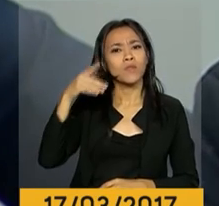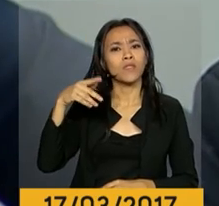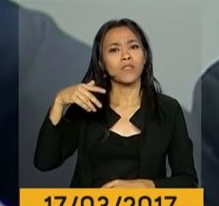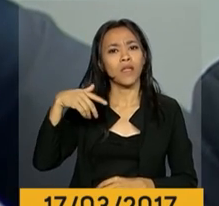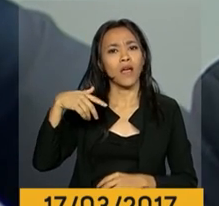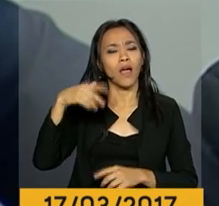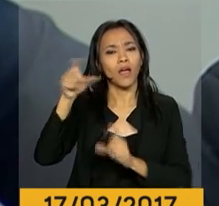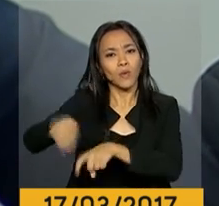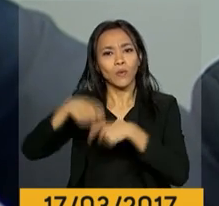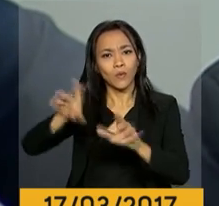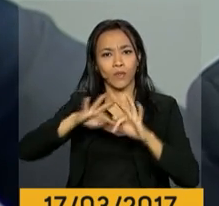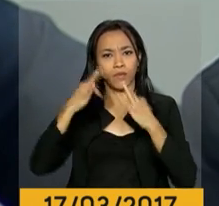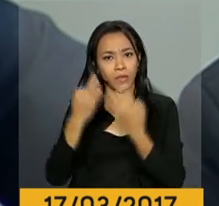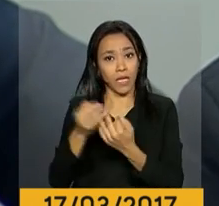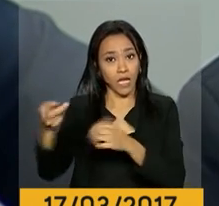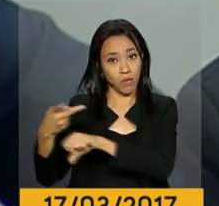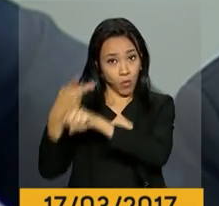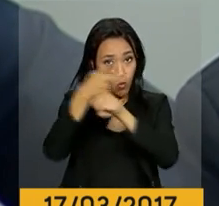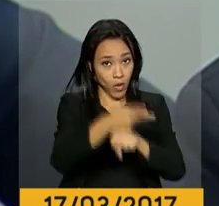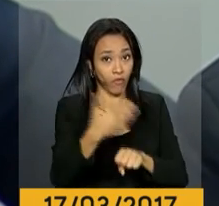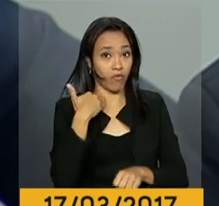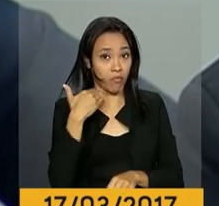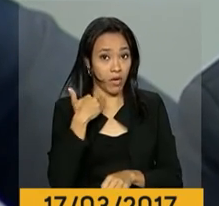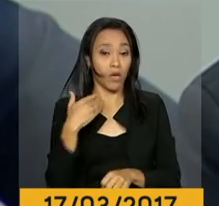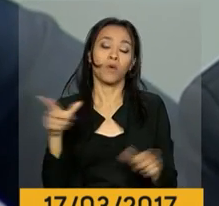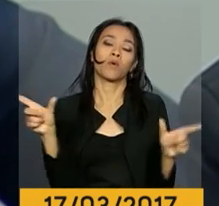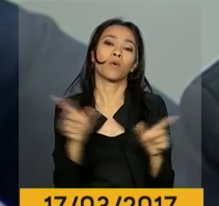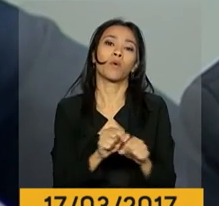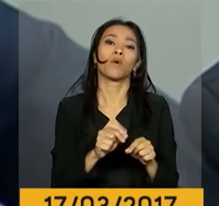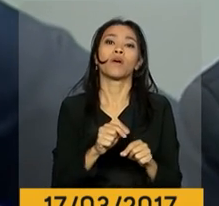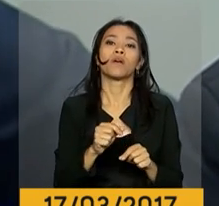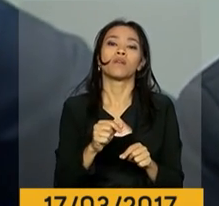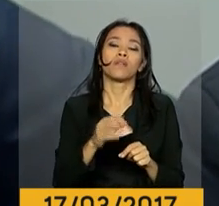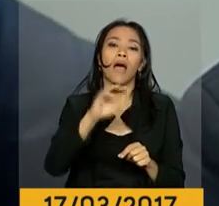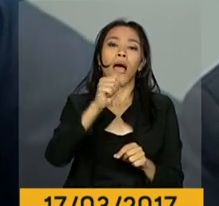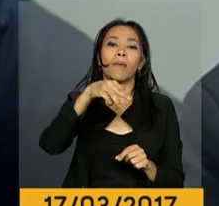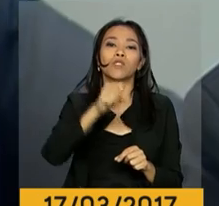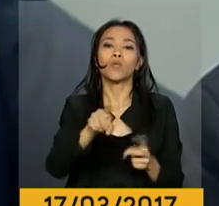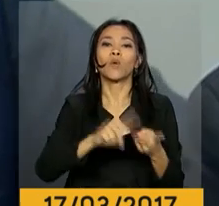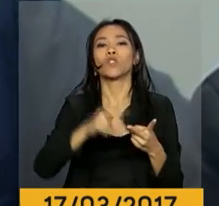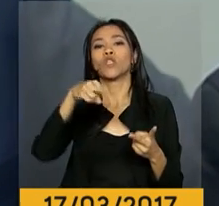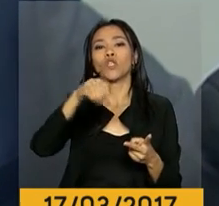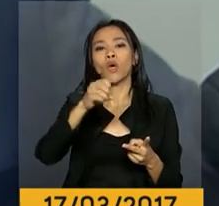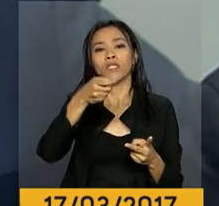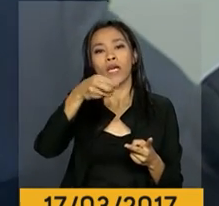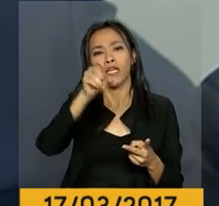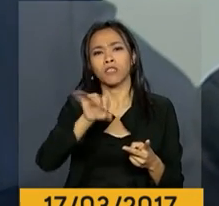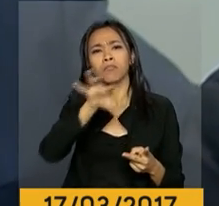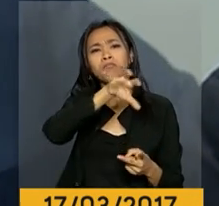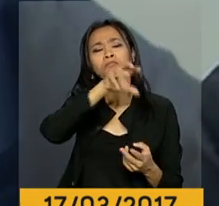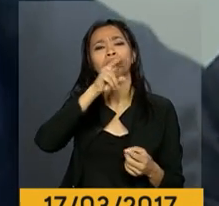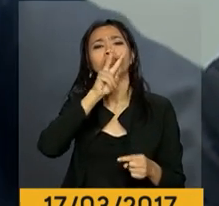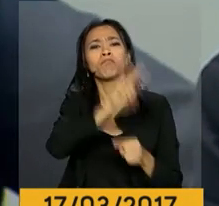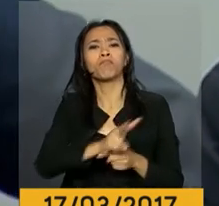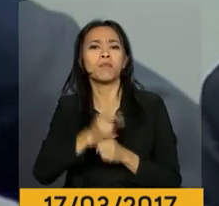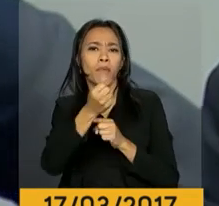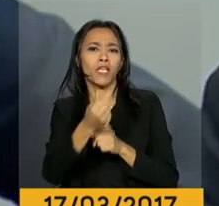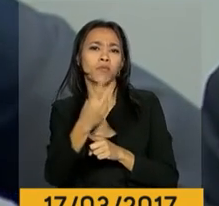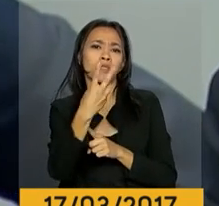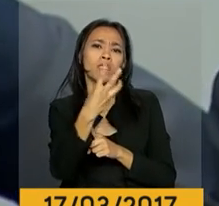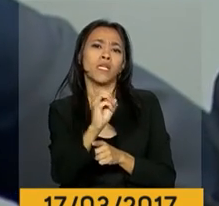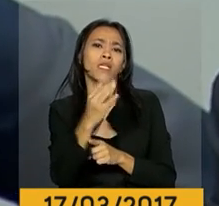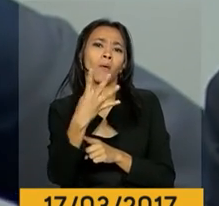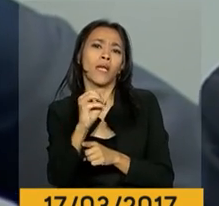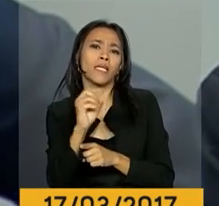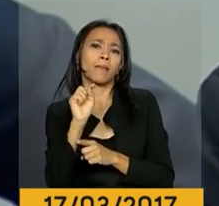familiar, que iam ao Banco do Nordeste, ou ao Banco da Amazônia, Norte, Nordeste, pegava um empréstimo de 20, 30, 40 mil reais, e como não